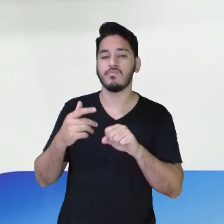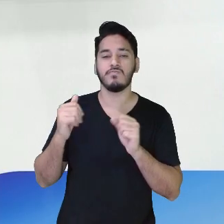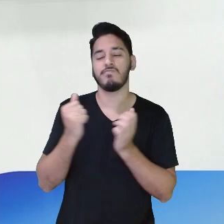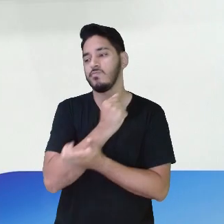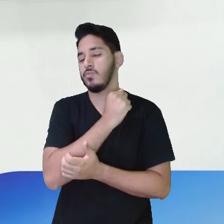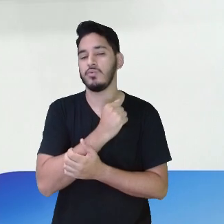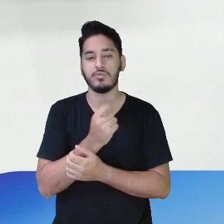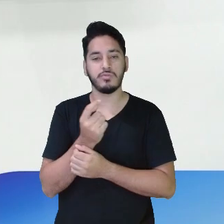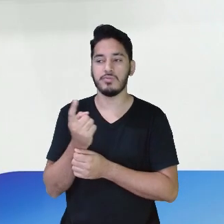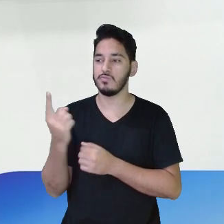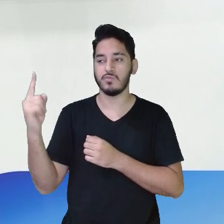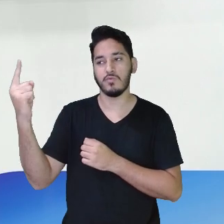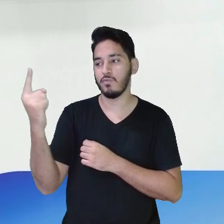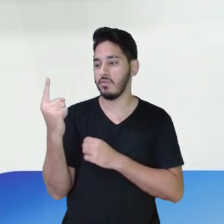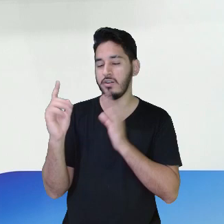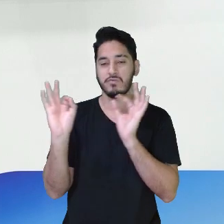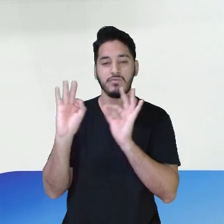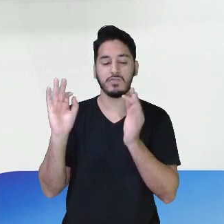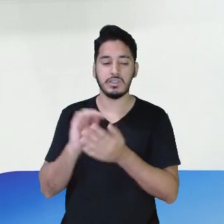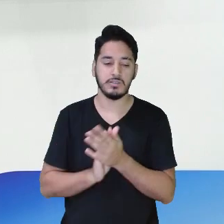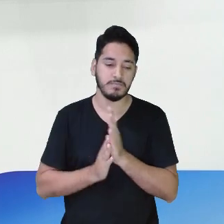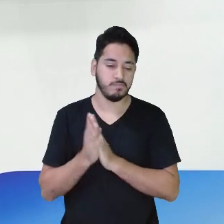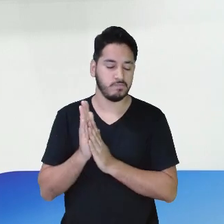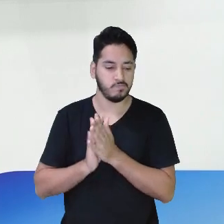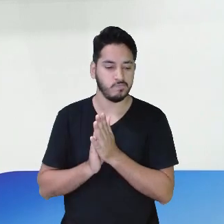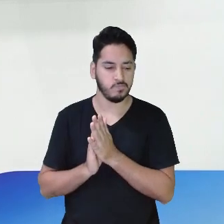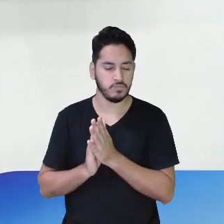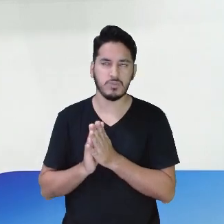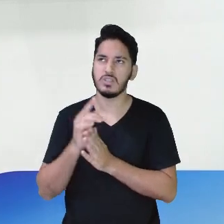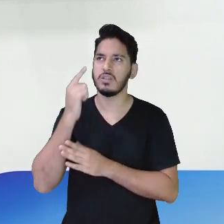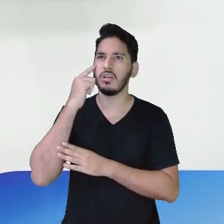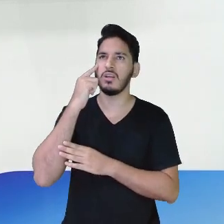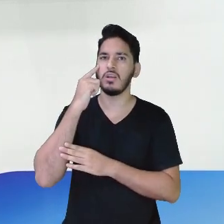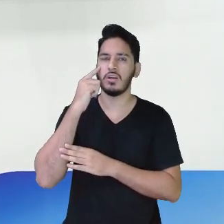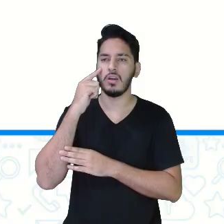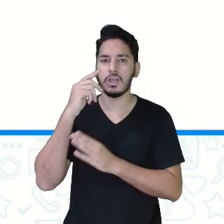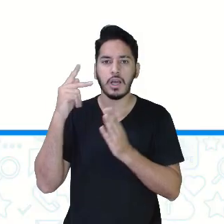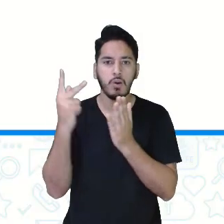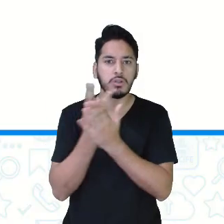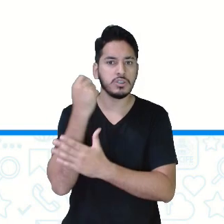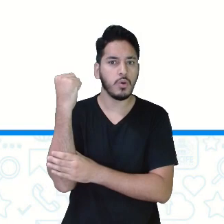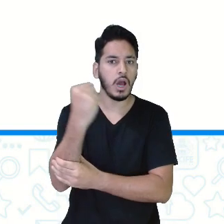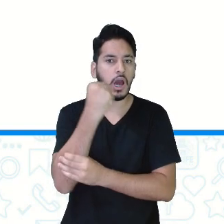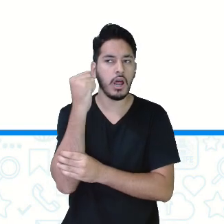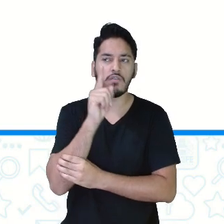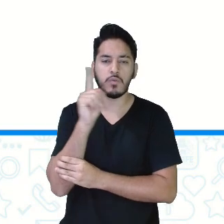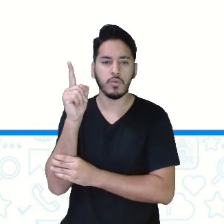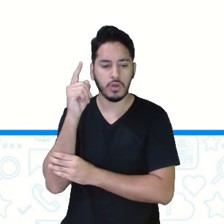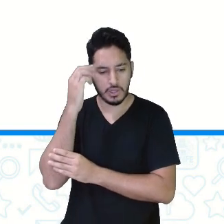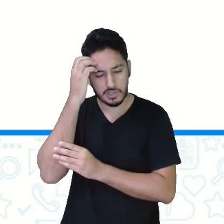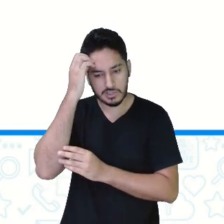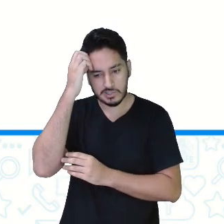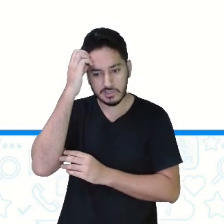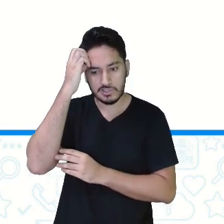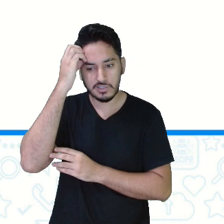viria mais. Temeu que alguma coisa grave tivesse acontecido. Tinha certeza de que ela